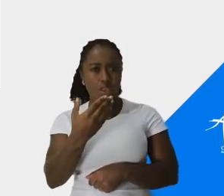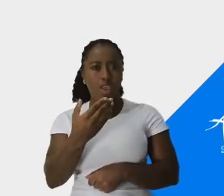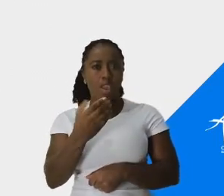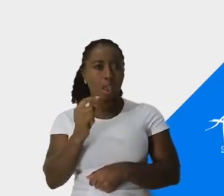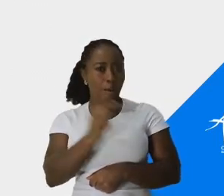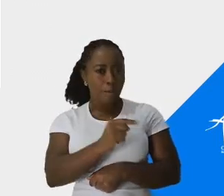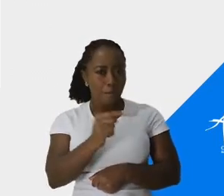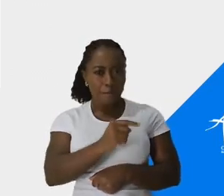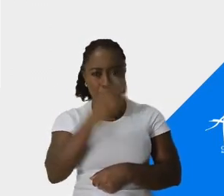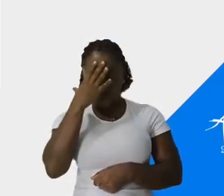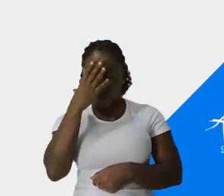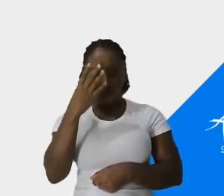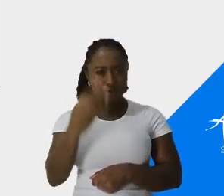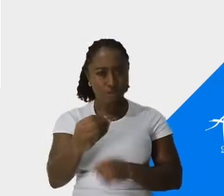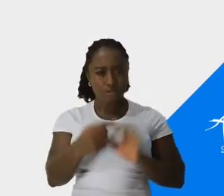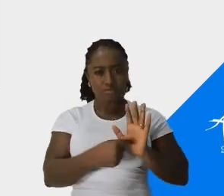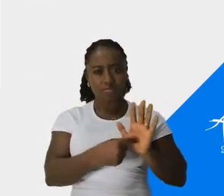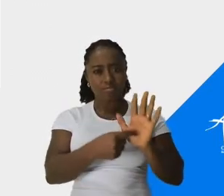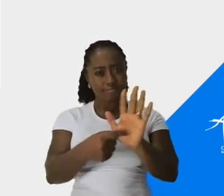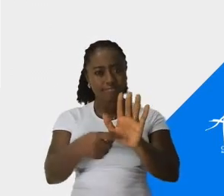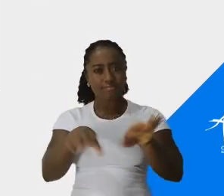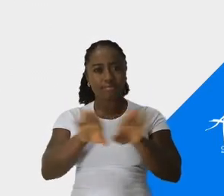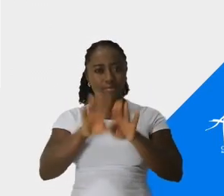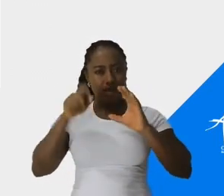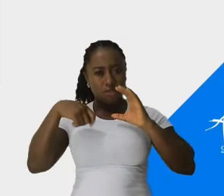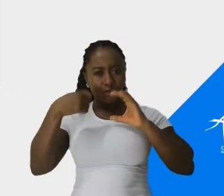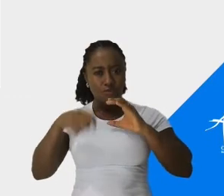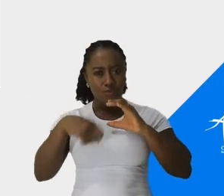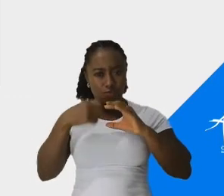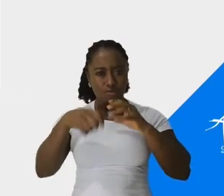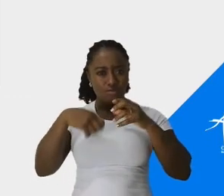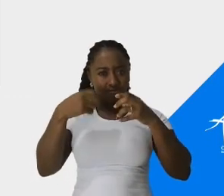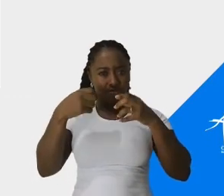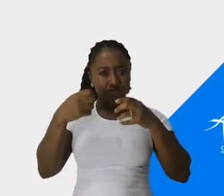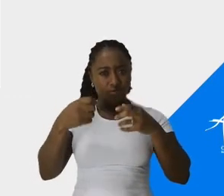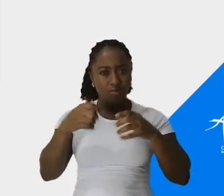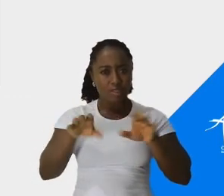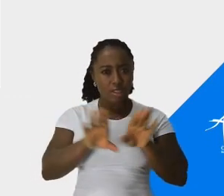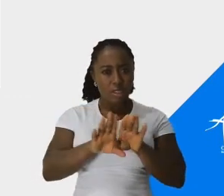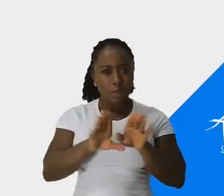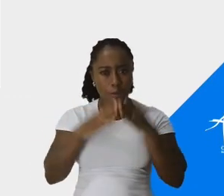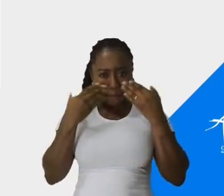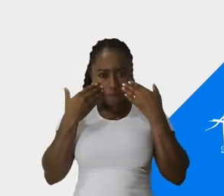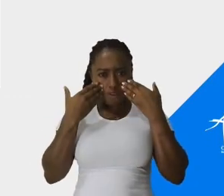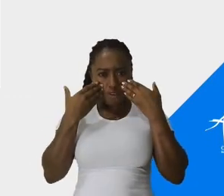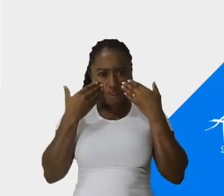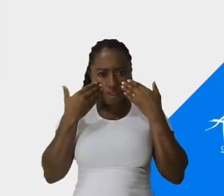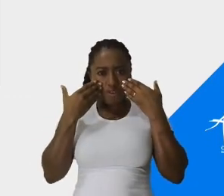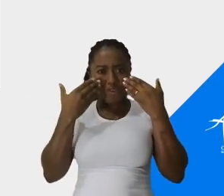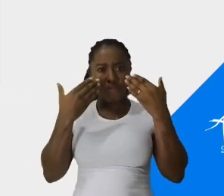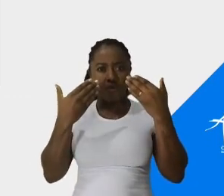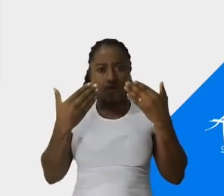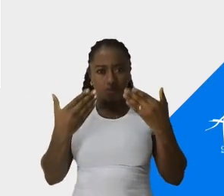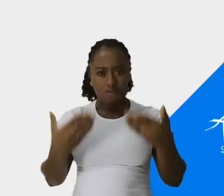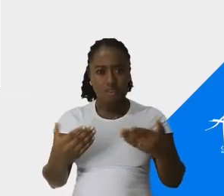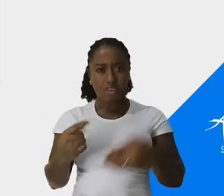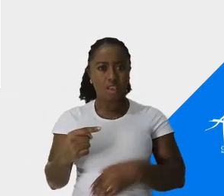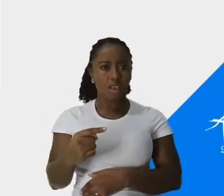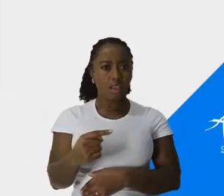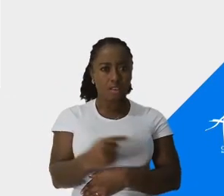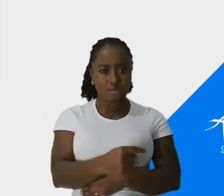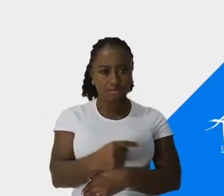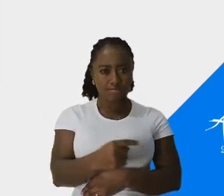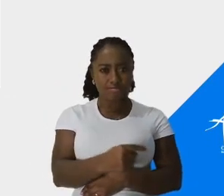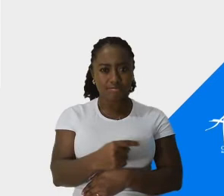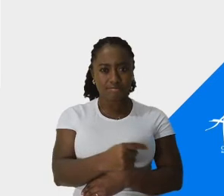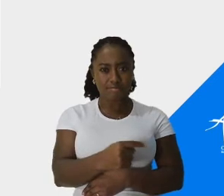que a gente acompanha aqui em vídeo e a imagem que se acompanha agora no meu fellow é